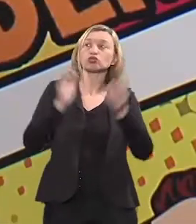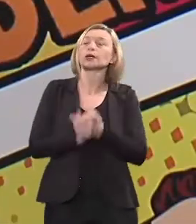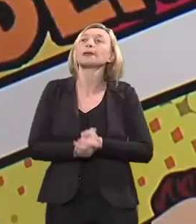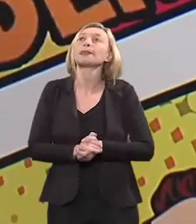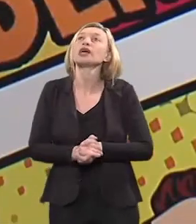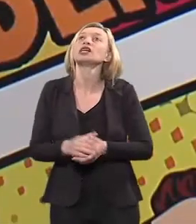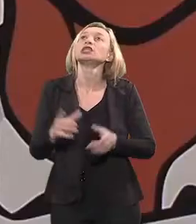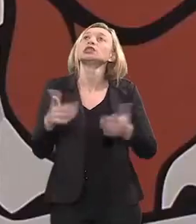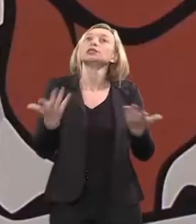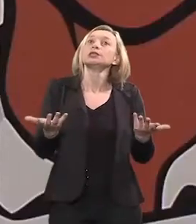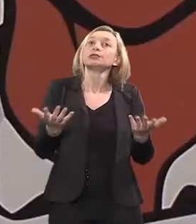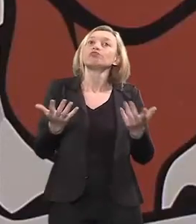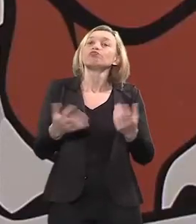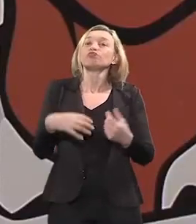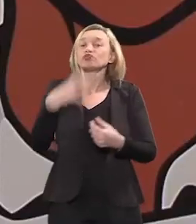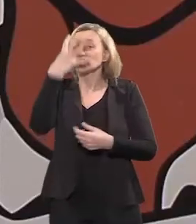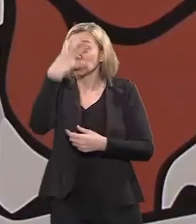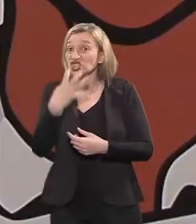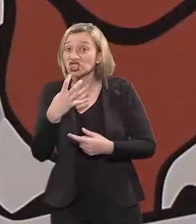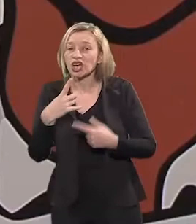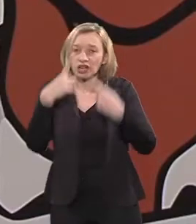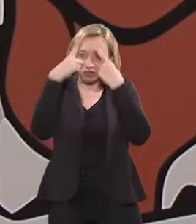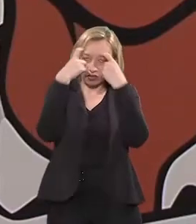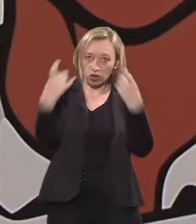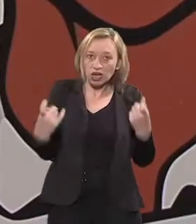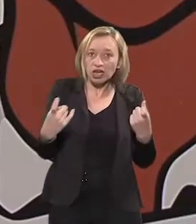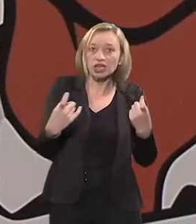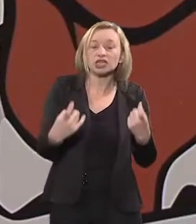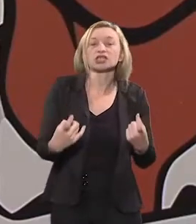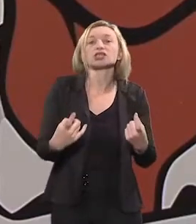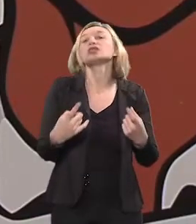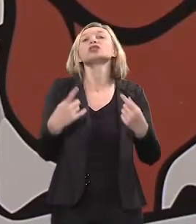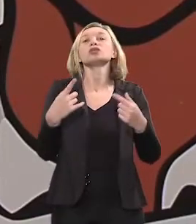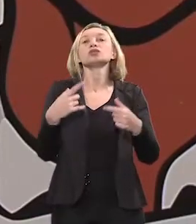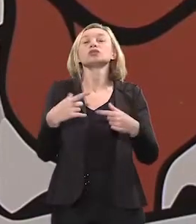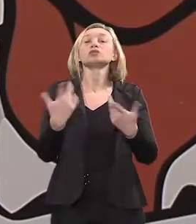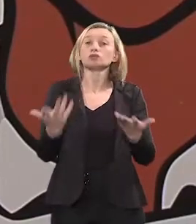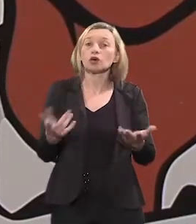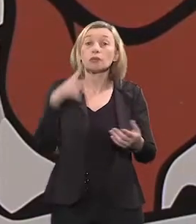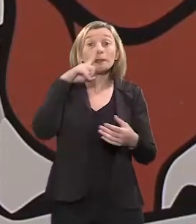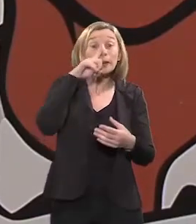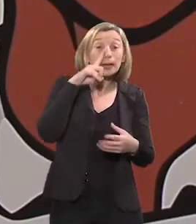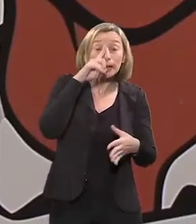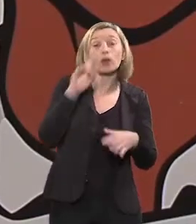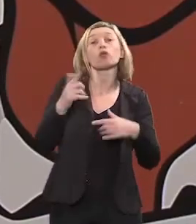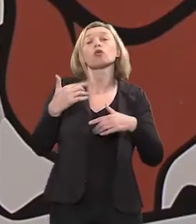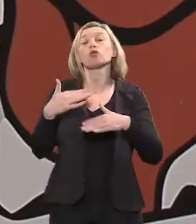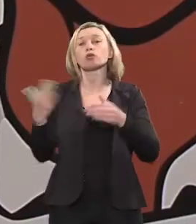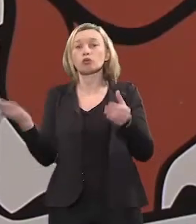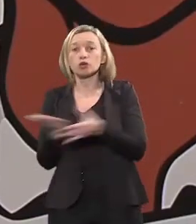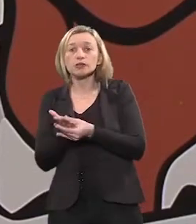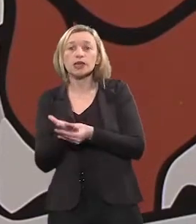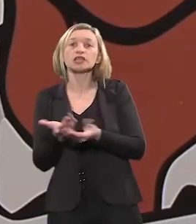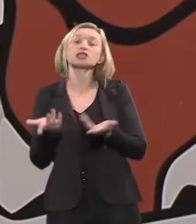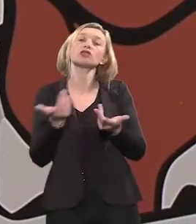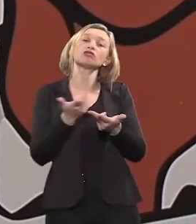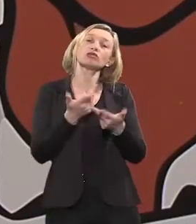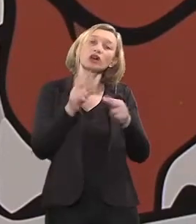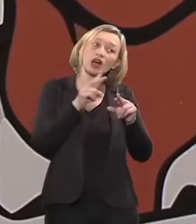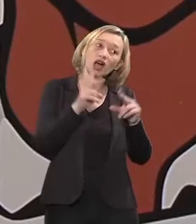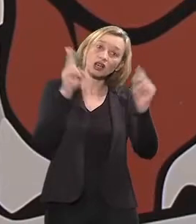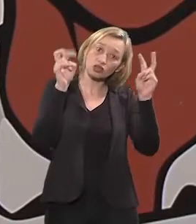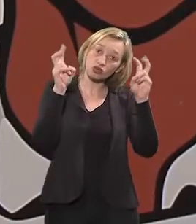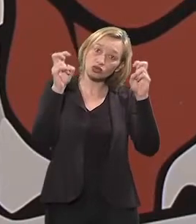uma situação de gravidade em concreto, de um risco para a instrução do processo, que são